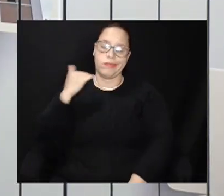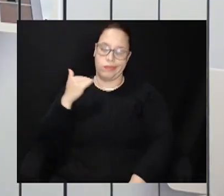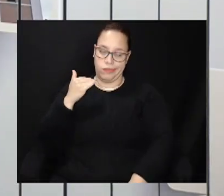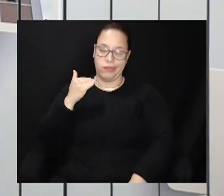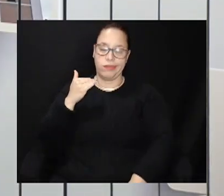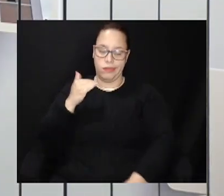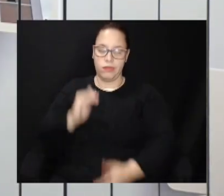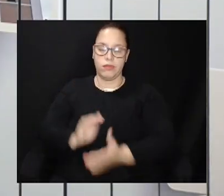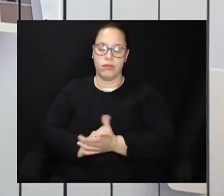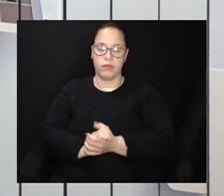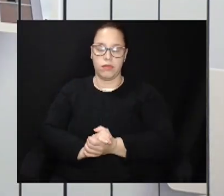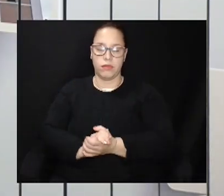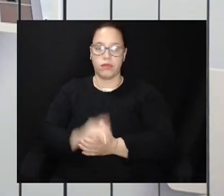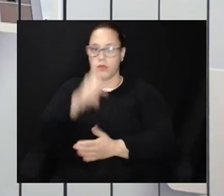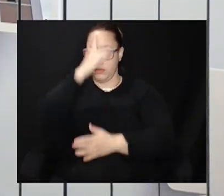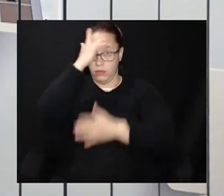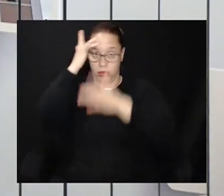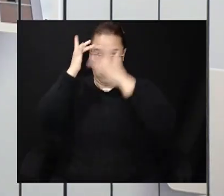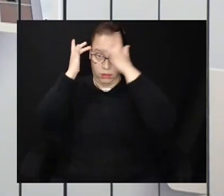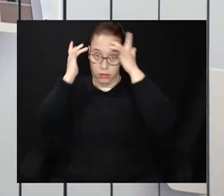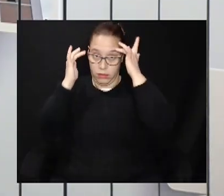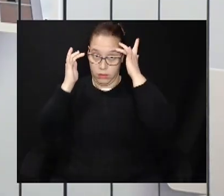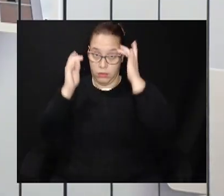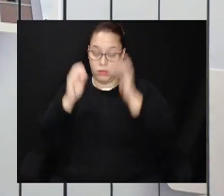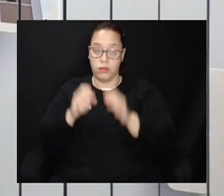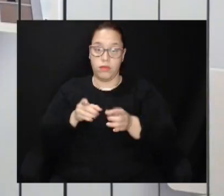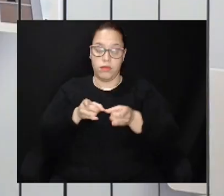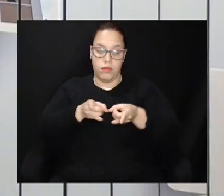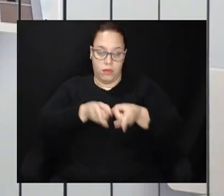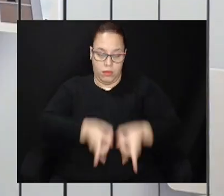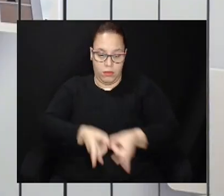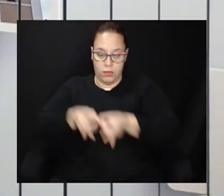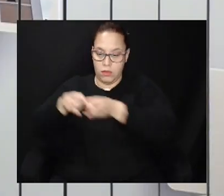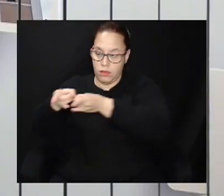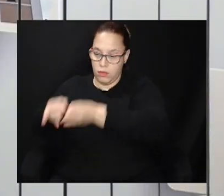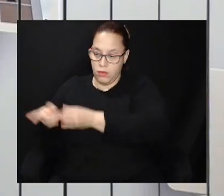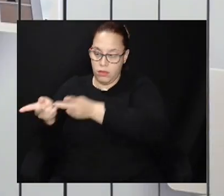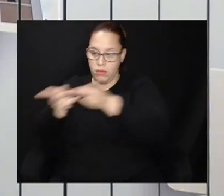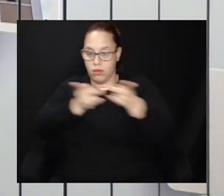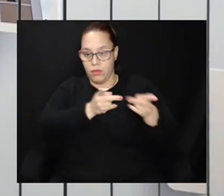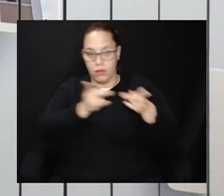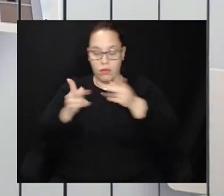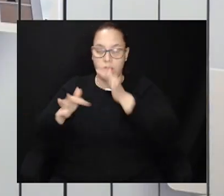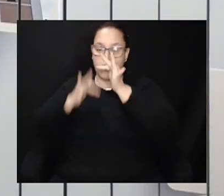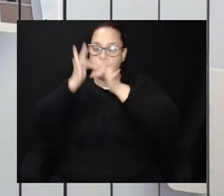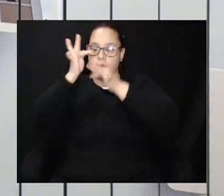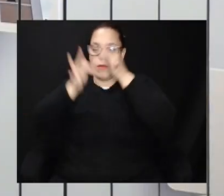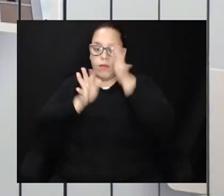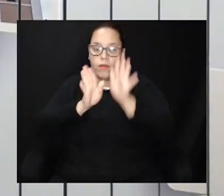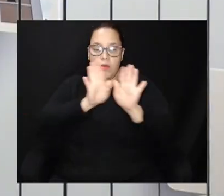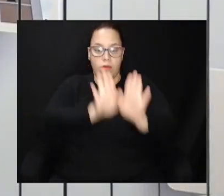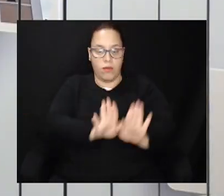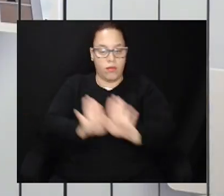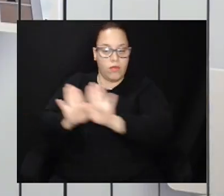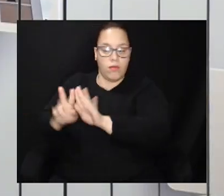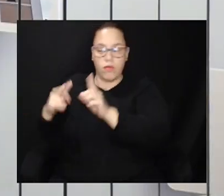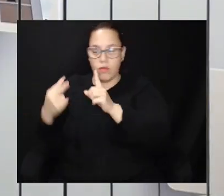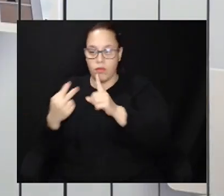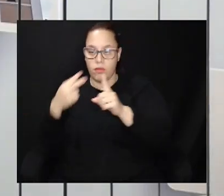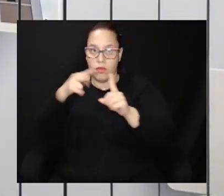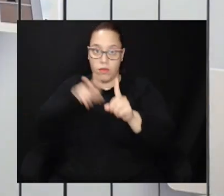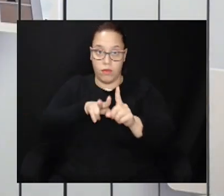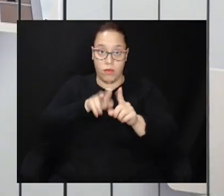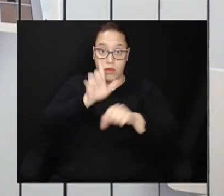Muitas pessoas vão aos cemitérios visitar os túmulos, deixar flores. Então, do ponto de vista do comércio, qual